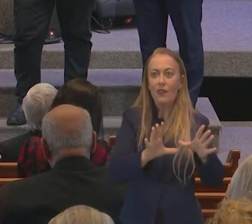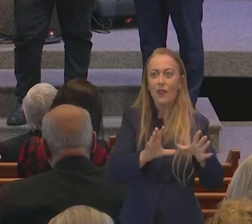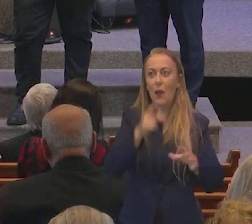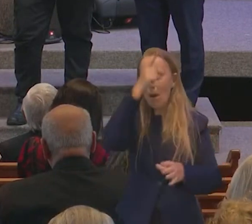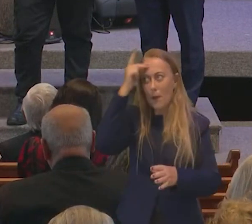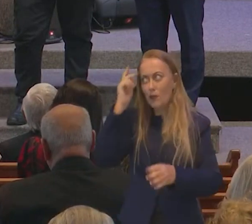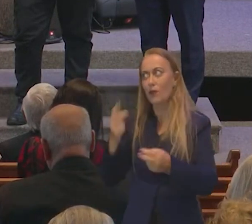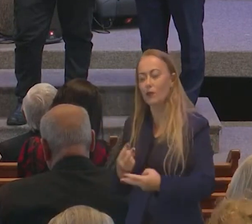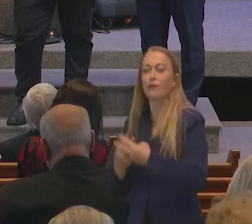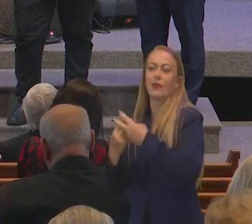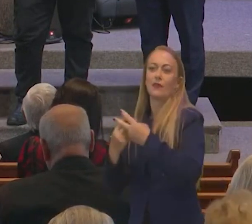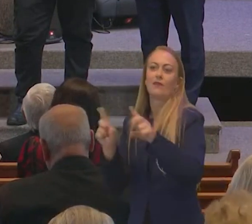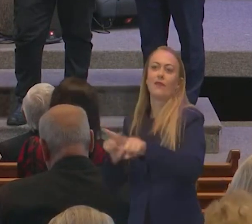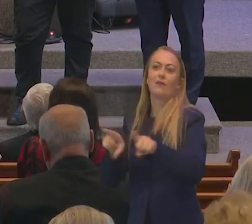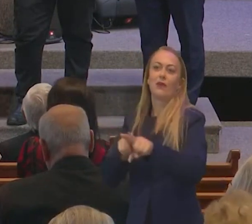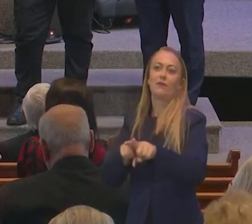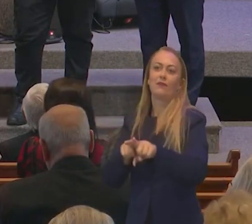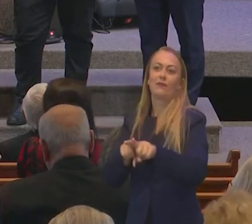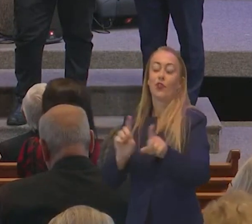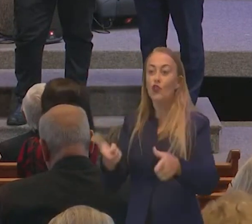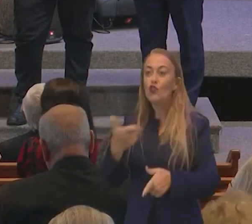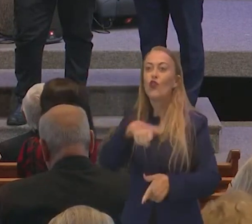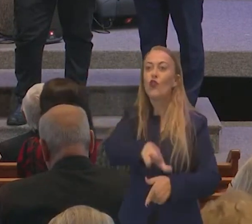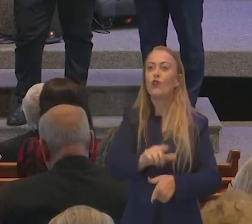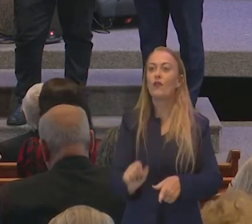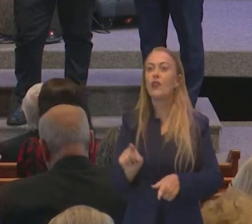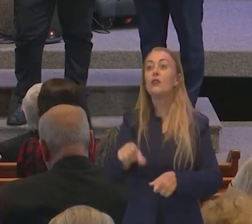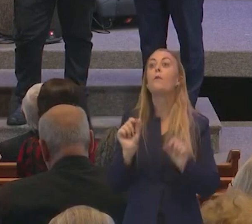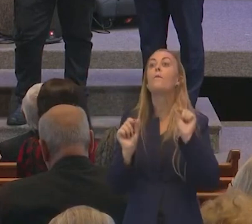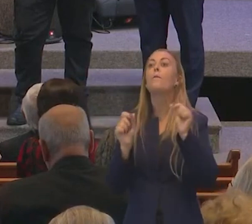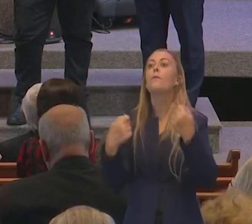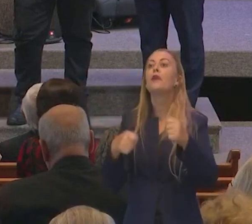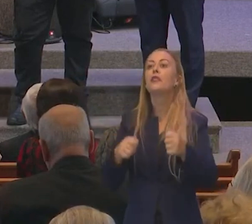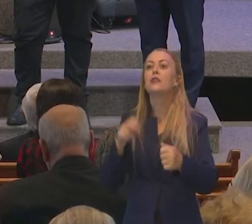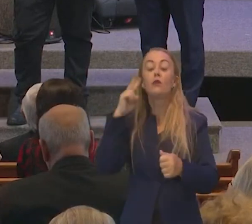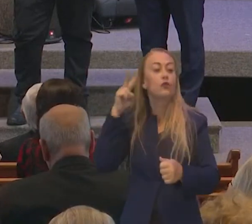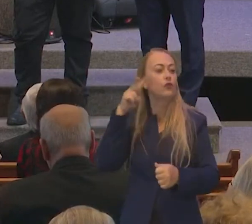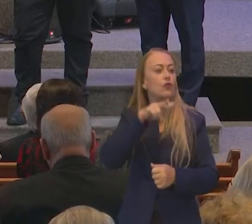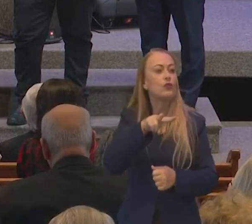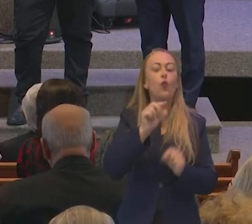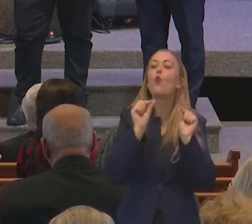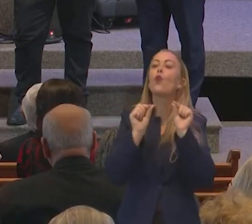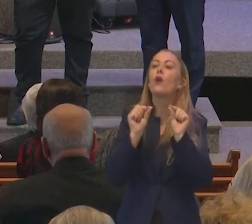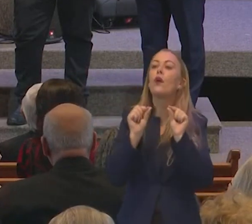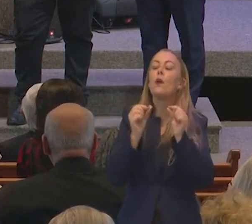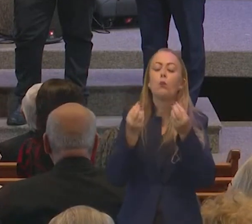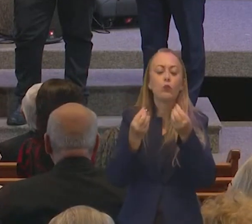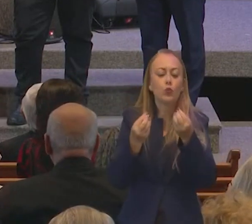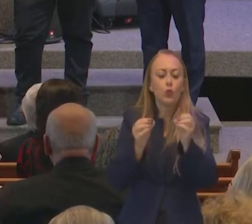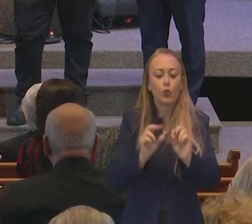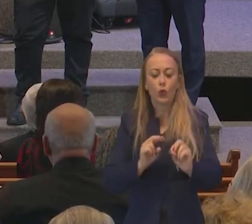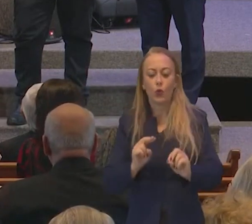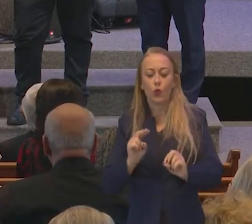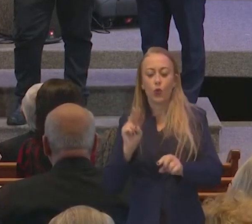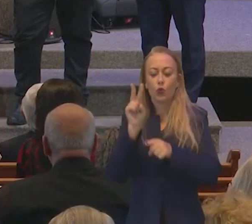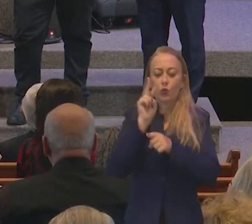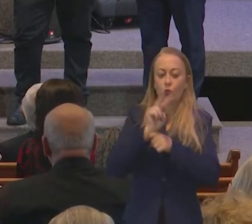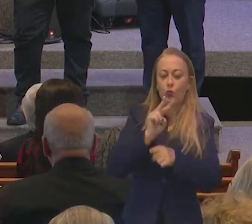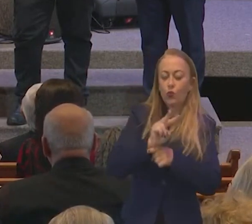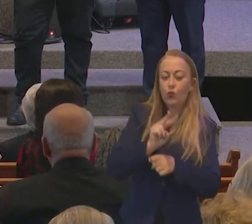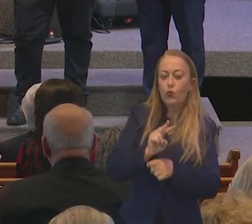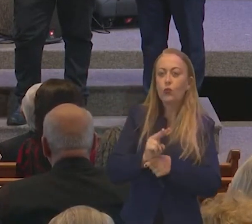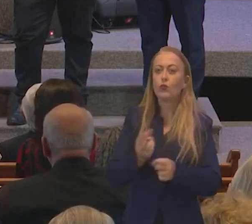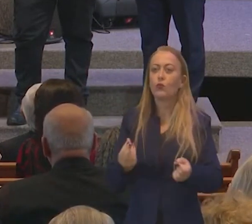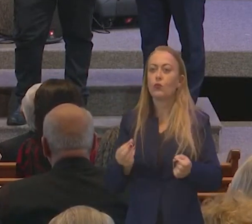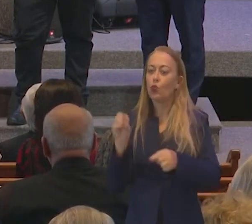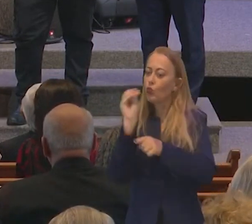presos. E mais uma vez, nós precisamos ter um olhar muito cuidadoso para com aquilo